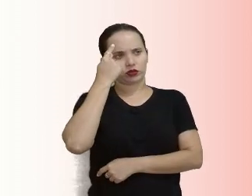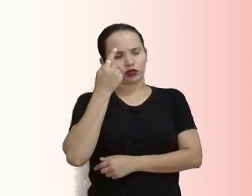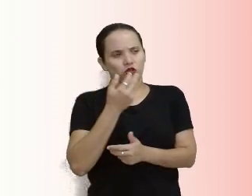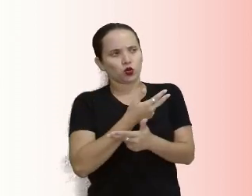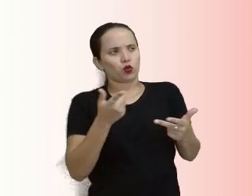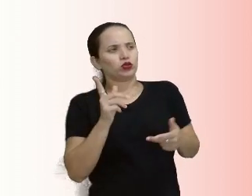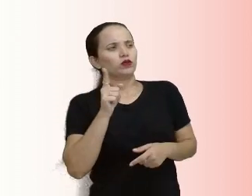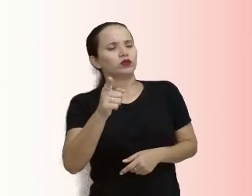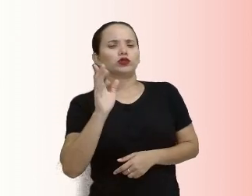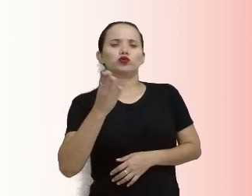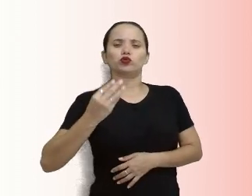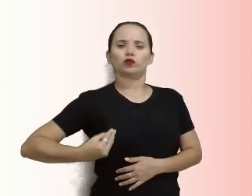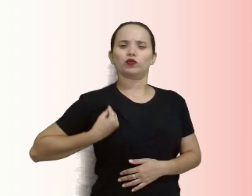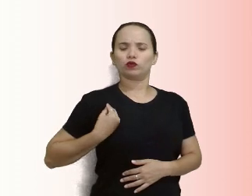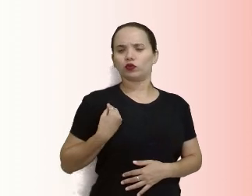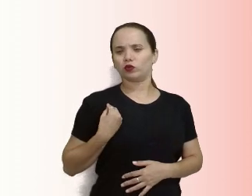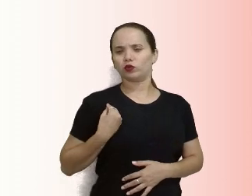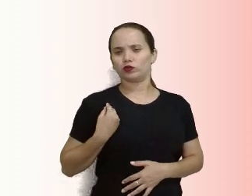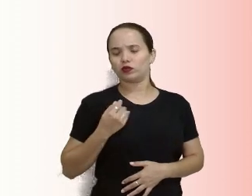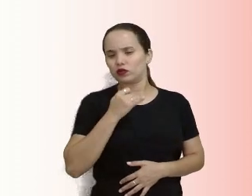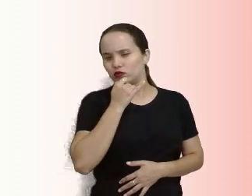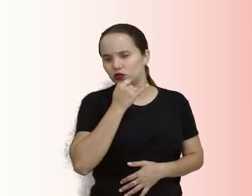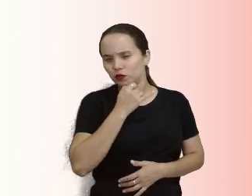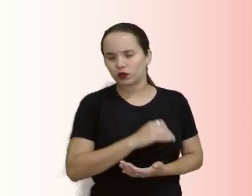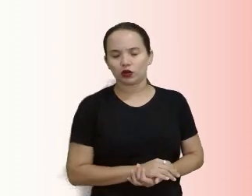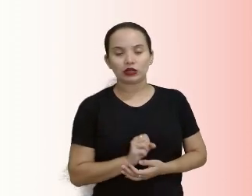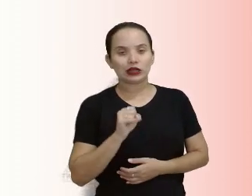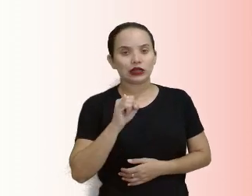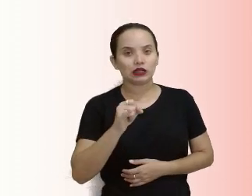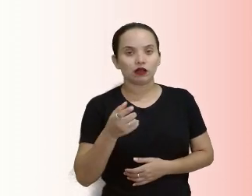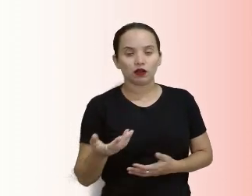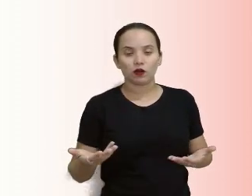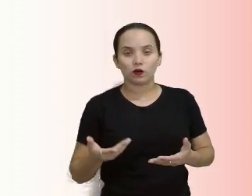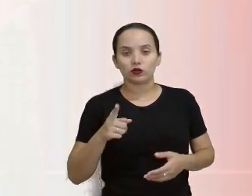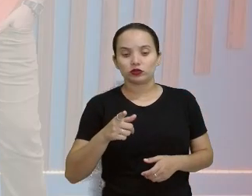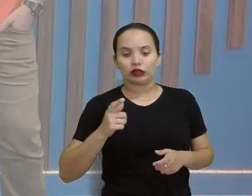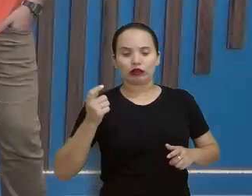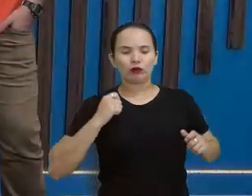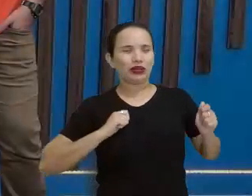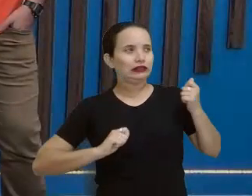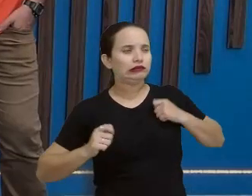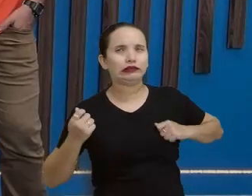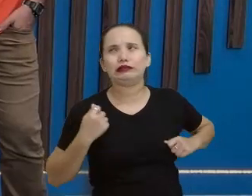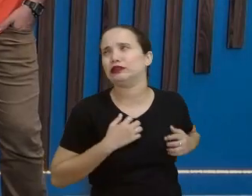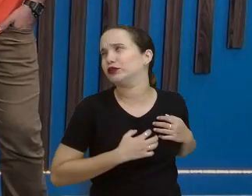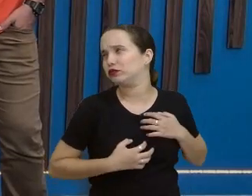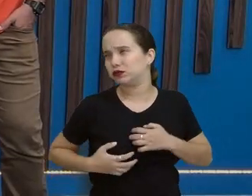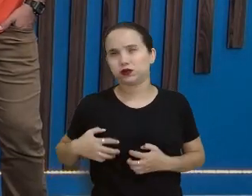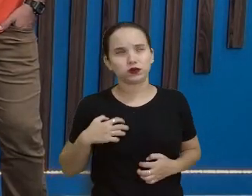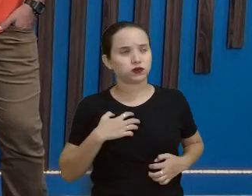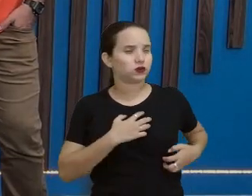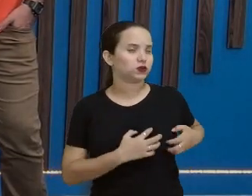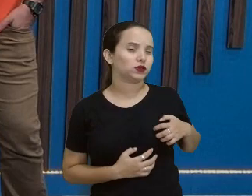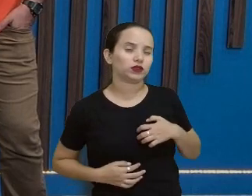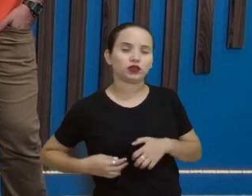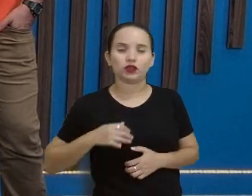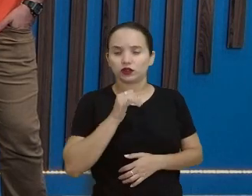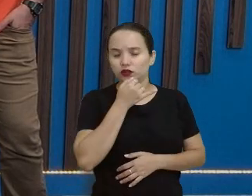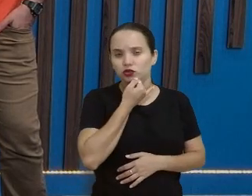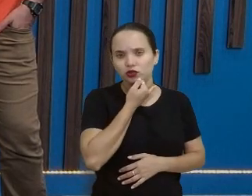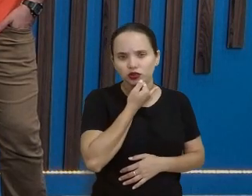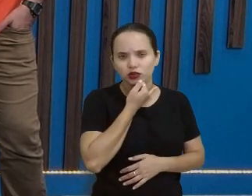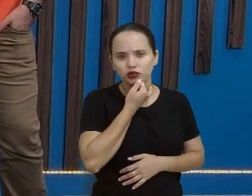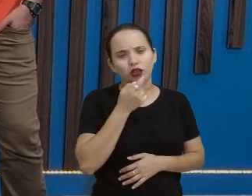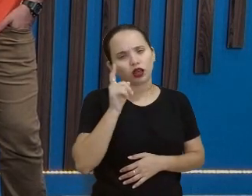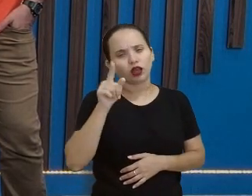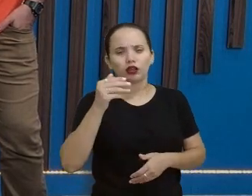você vivenciou. Então, vamos dar um exemplo, né? Se você está no momento de uma grande angústia, de uma grande tristeza. A angústia, a tristeza, ela é uma emoção, ela